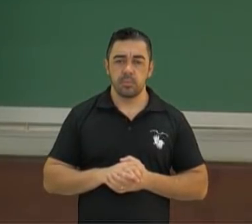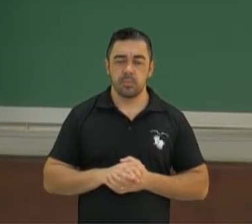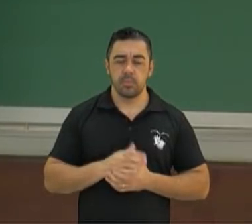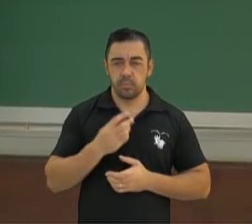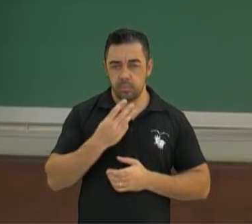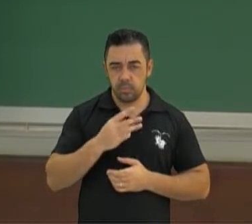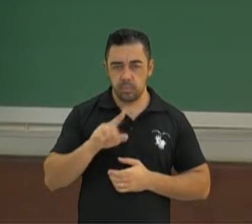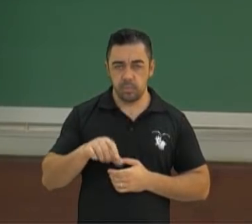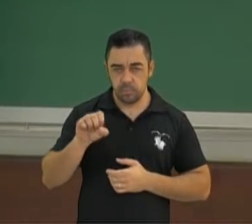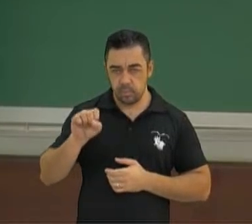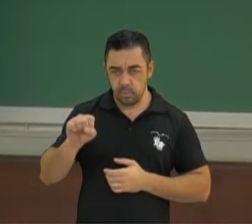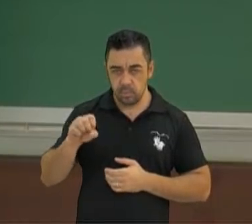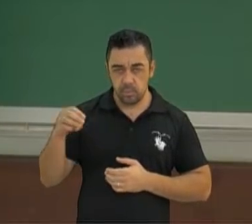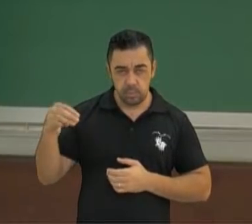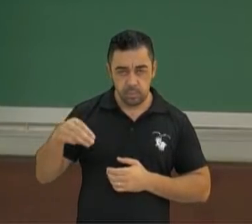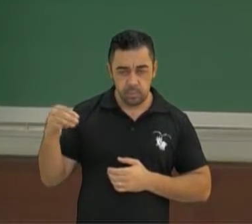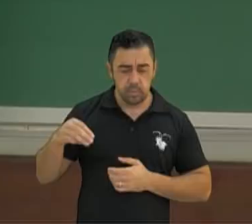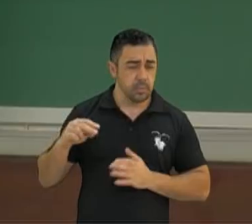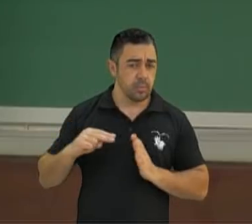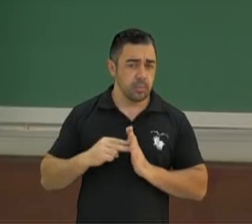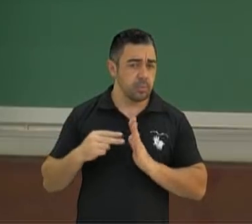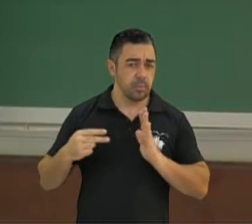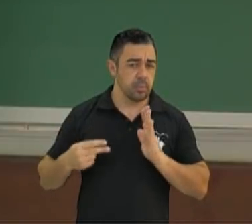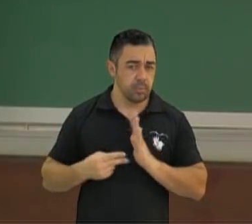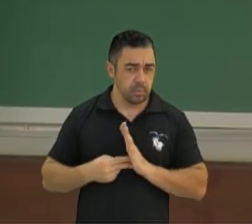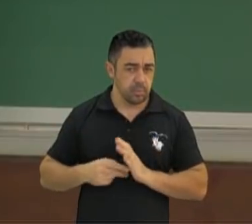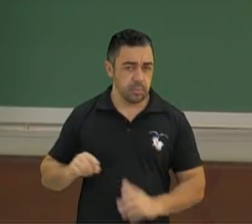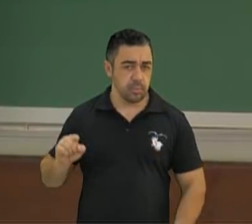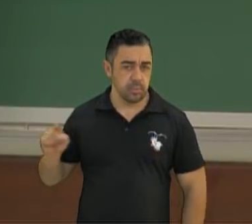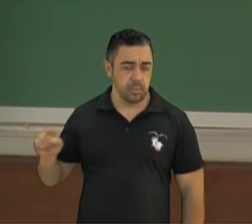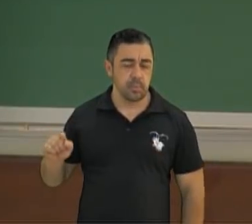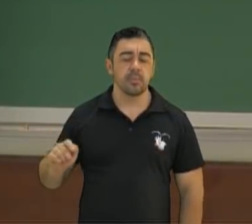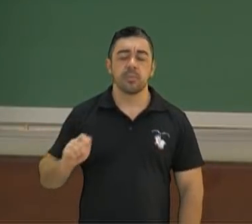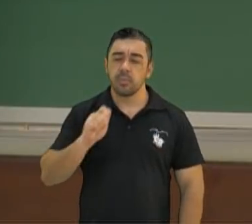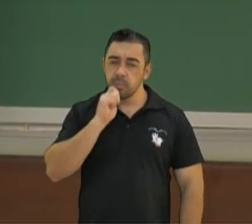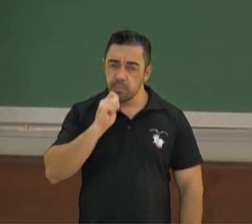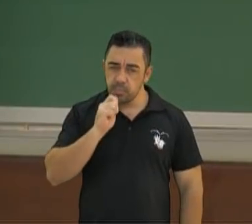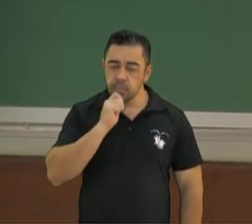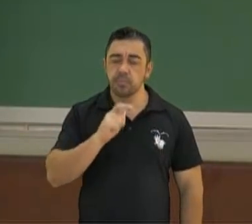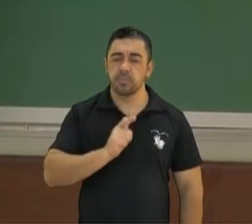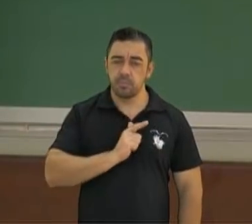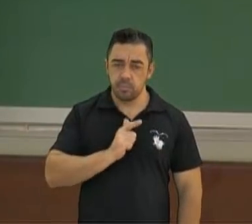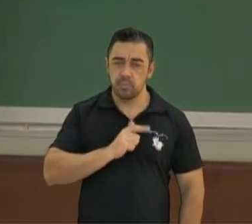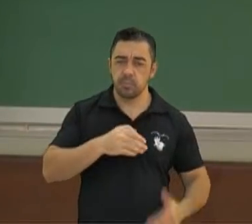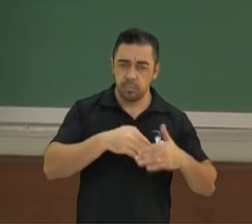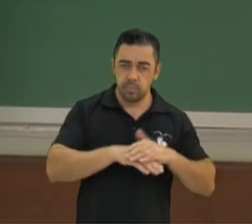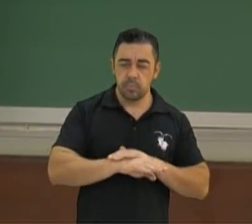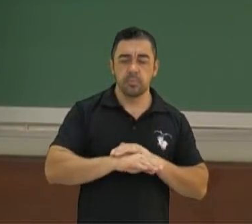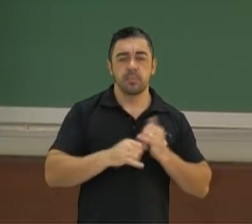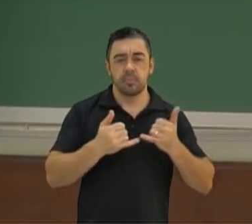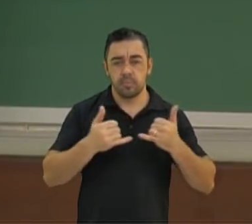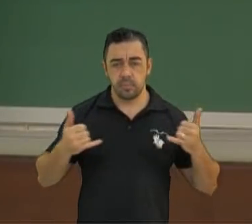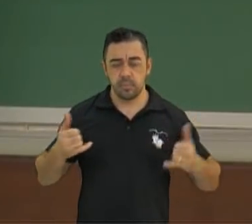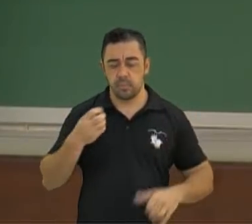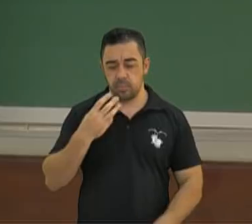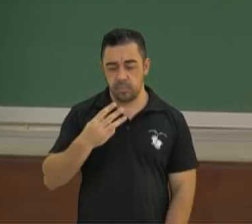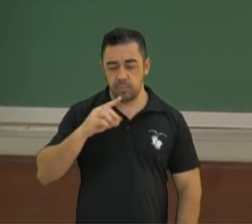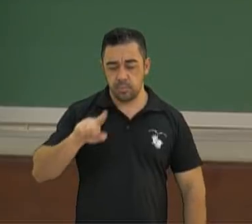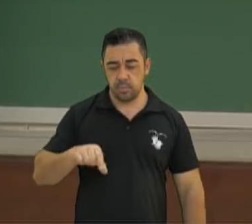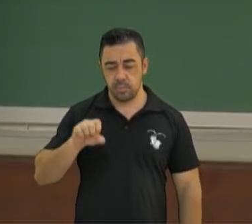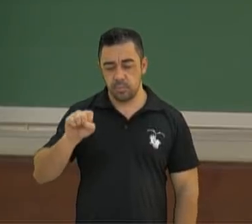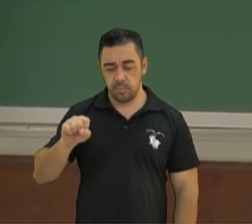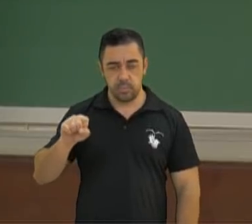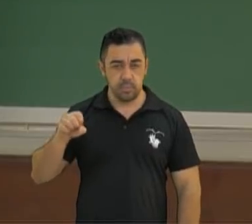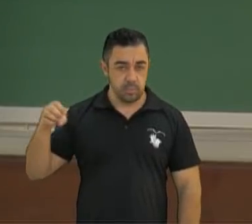ficar 3,8. O que isso significa? Que vai sobrar 3,8 metros de